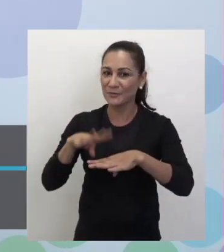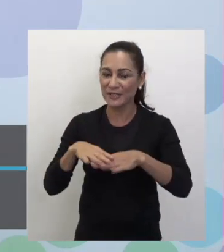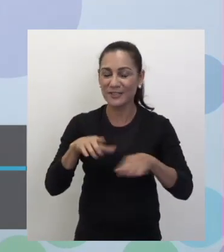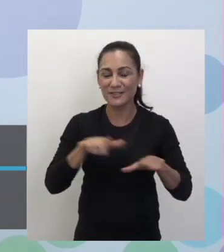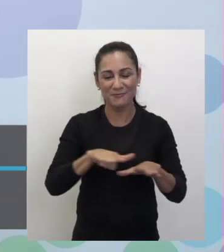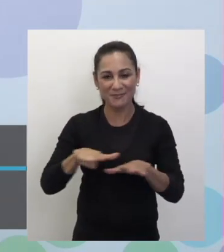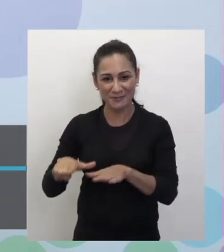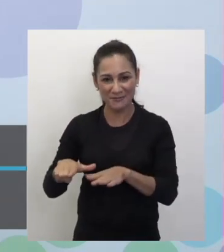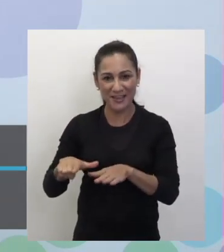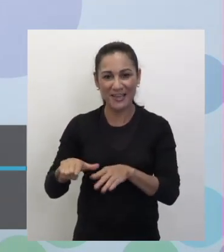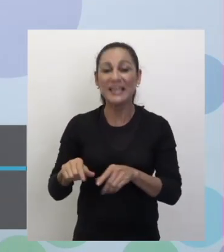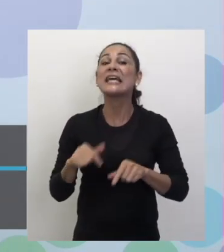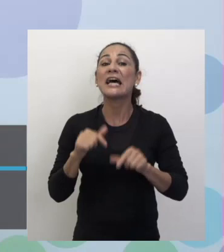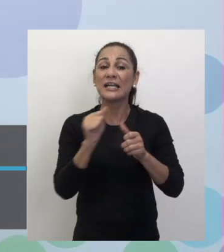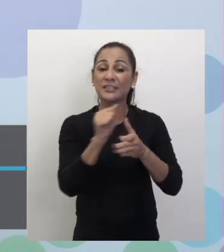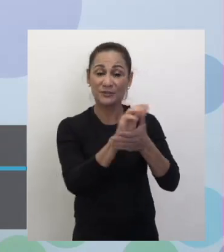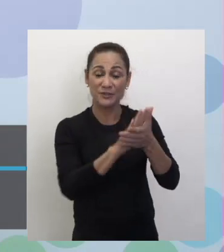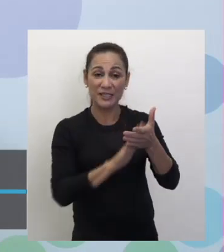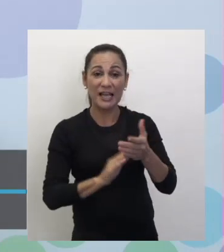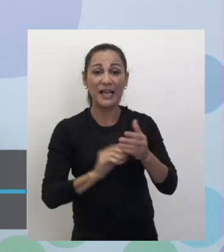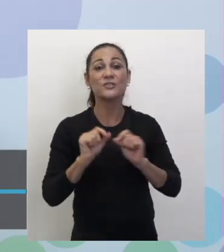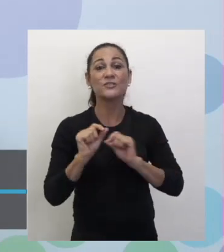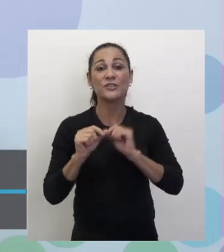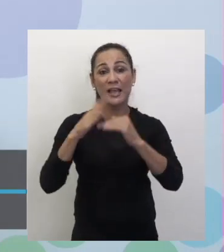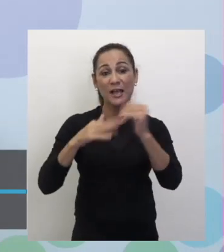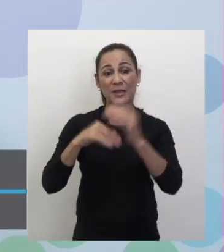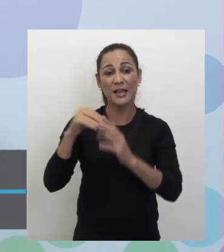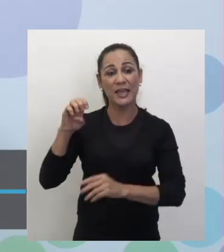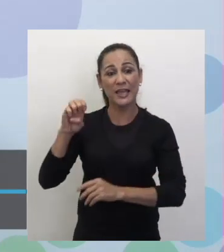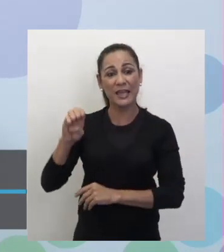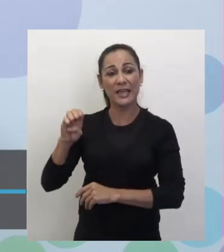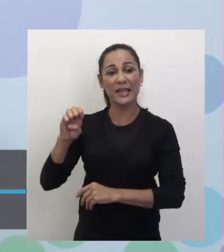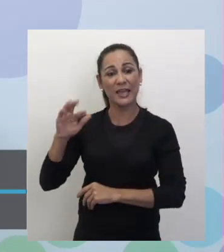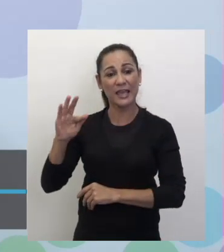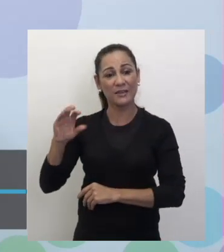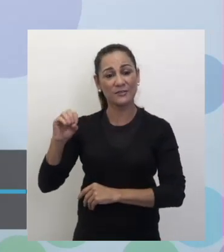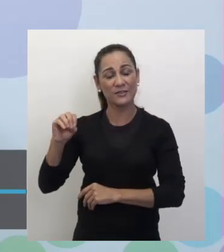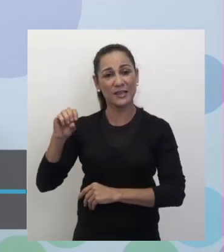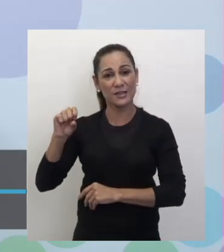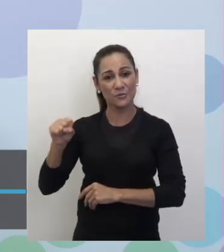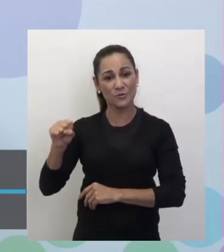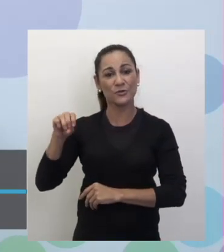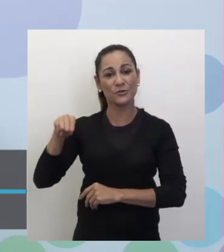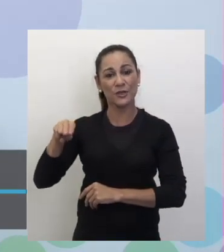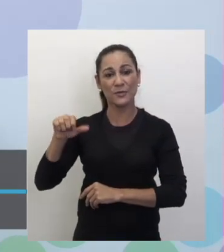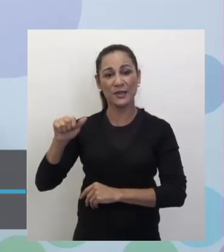semana que vem. Trabalharemos a habilidade EF08MA15 e também a